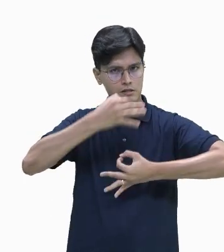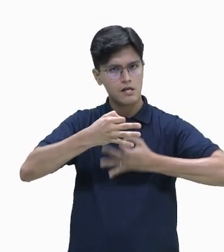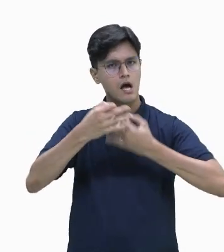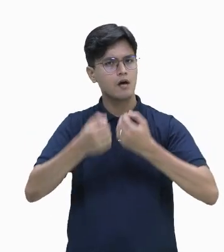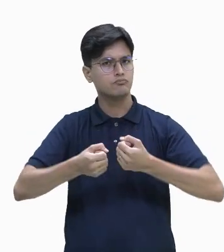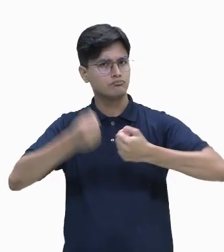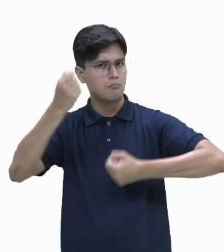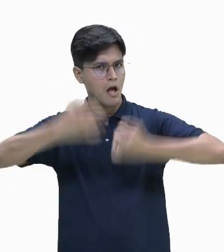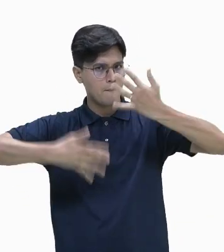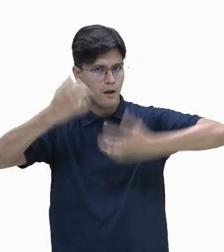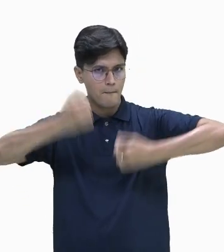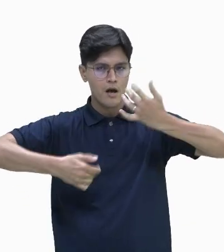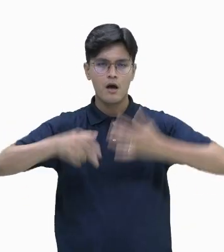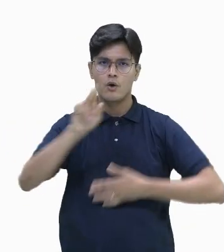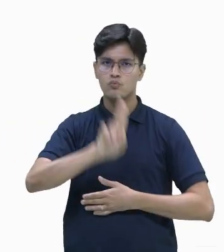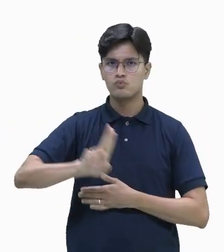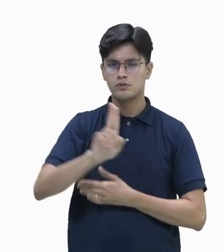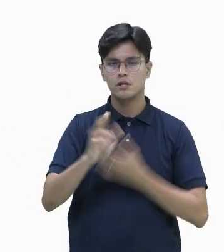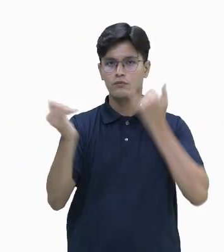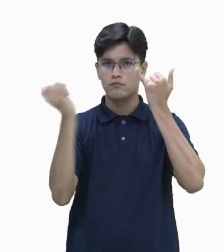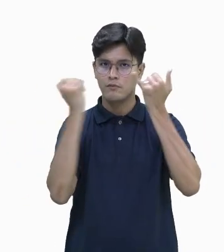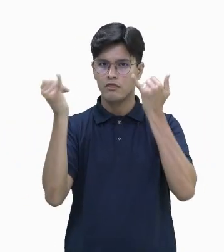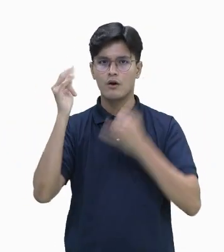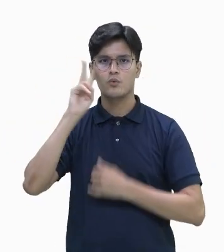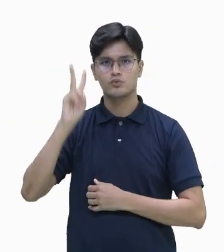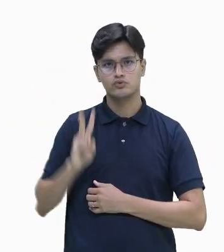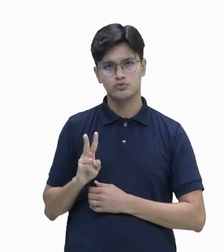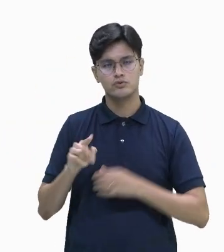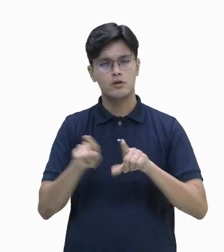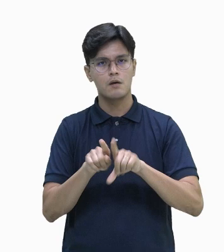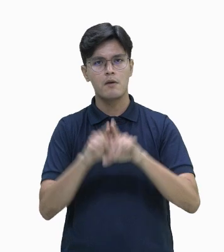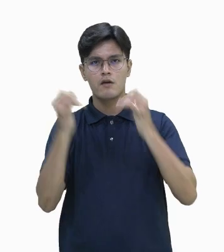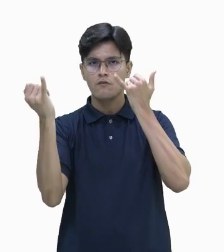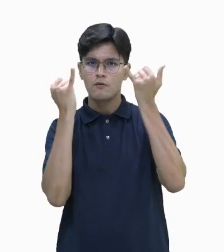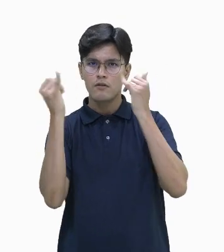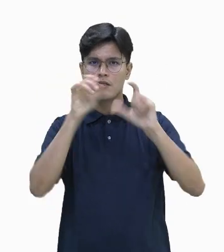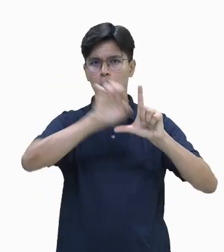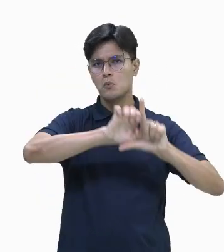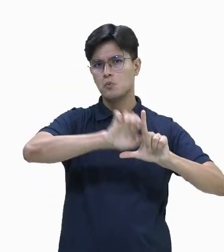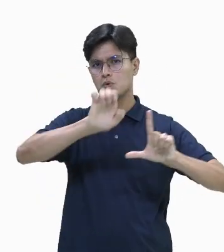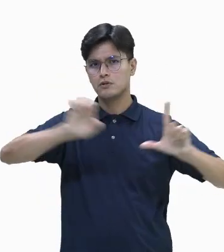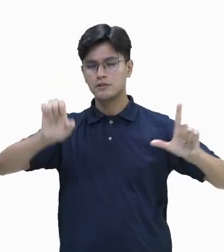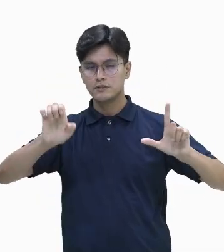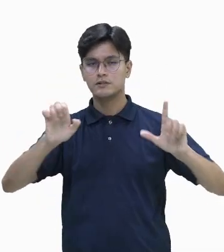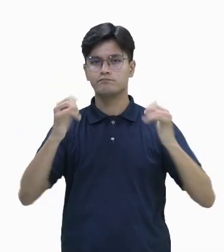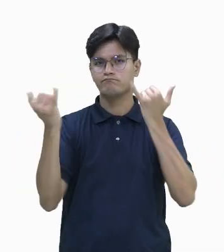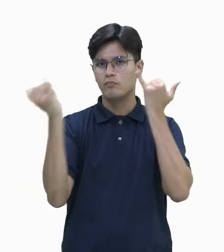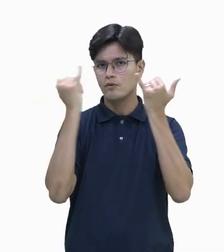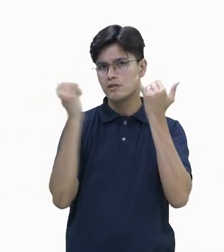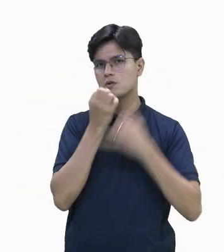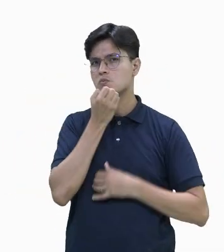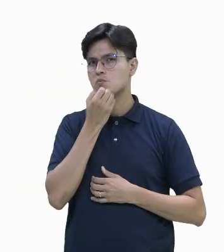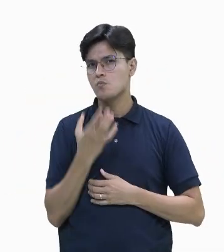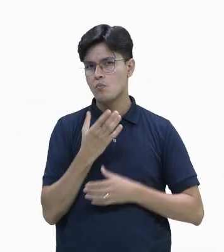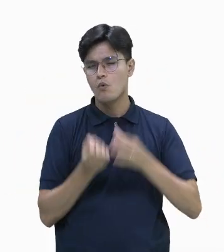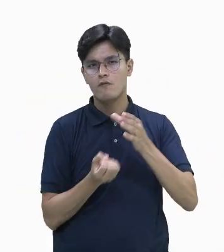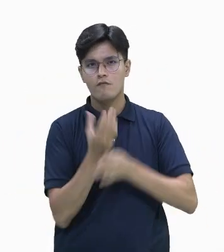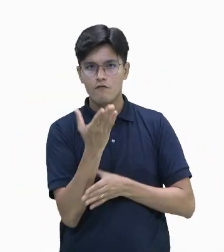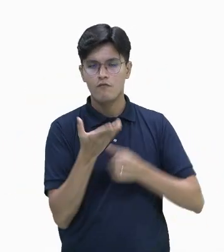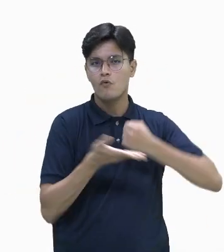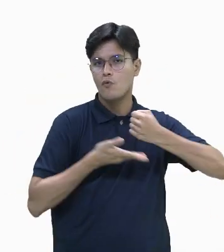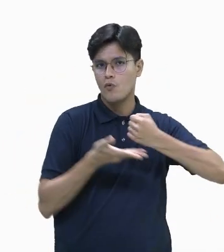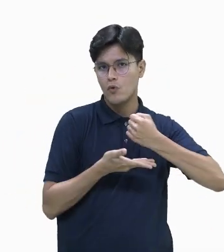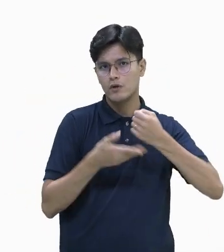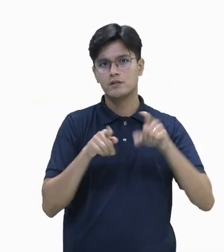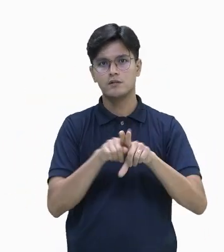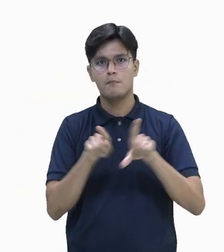utilizando dados históricos, dados estatísticos de boas fontes, argumentos de